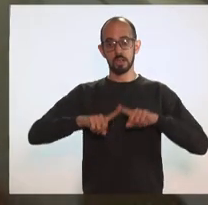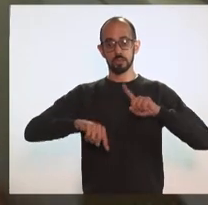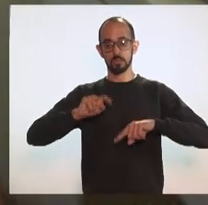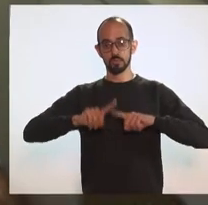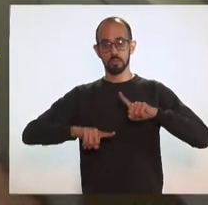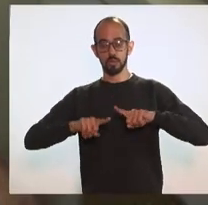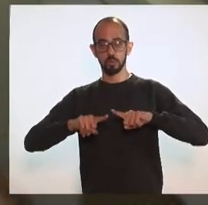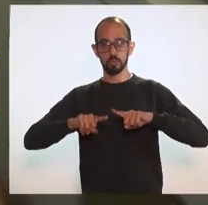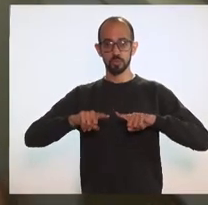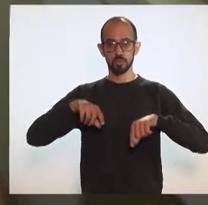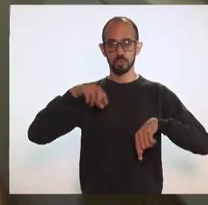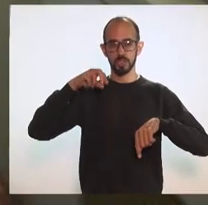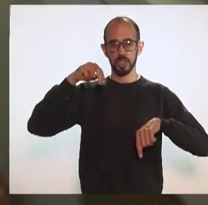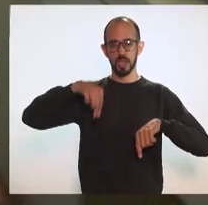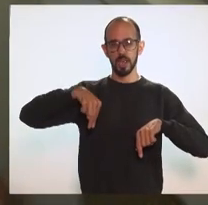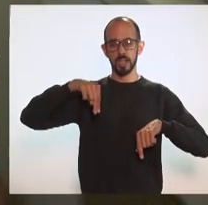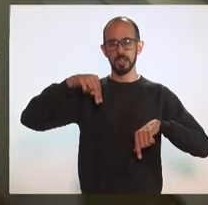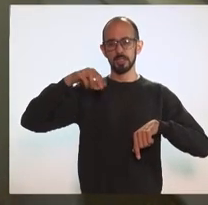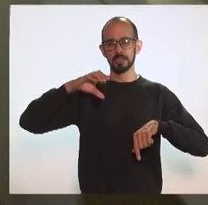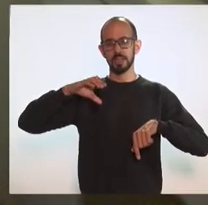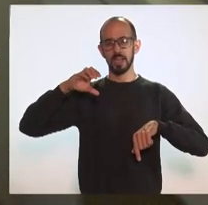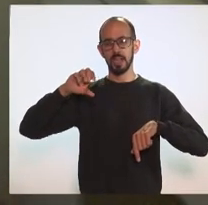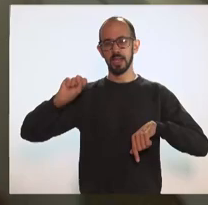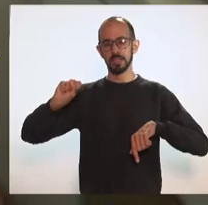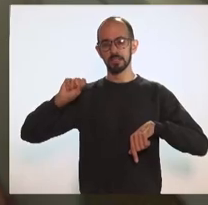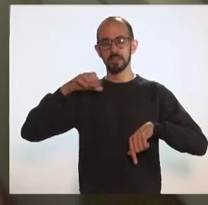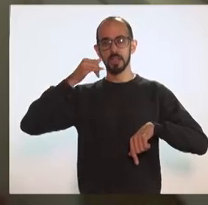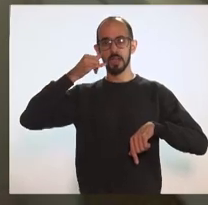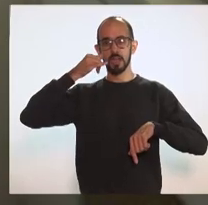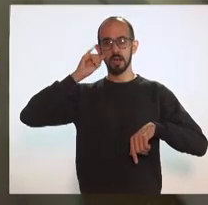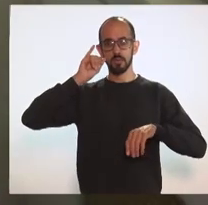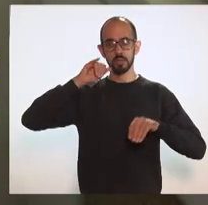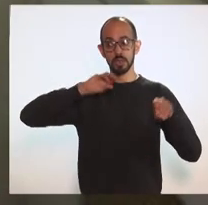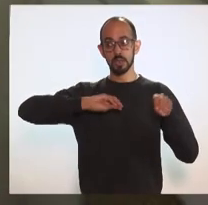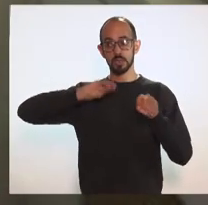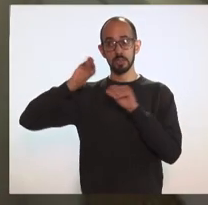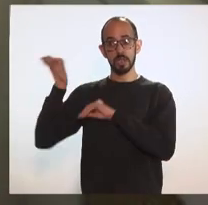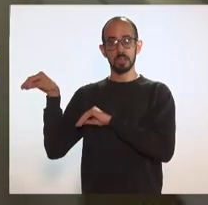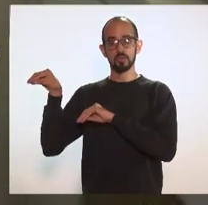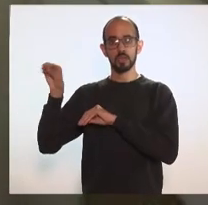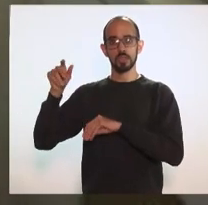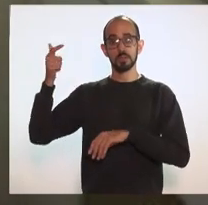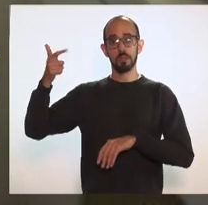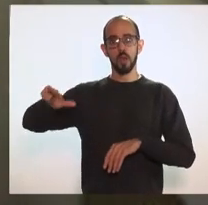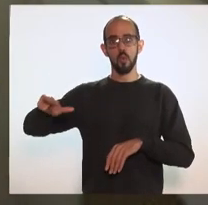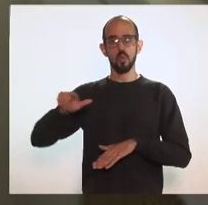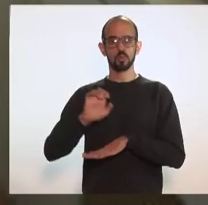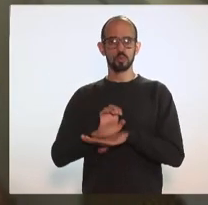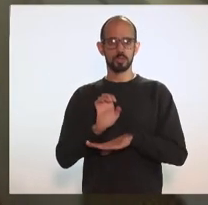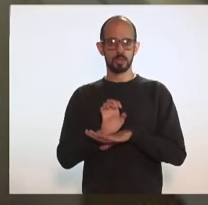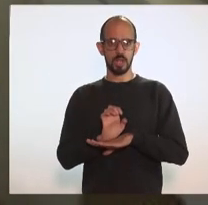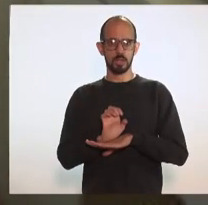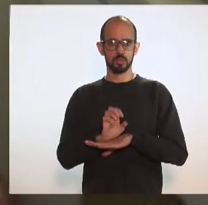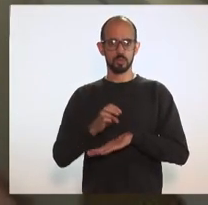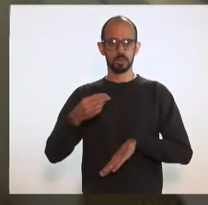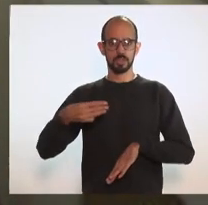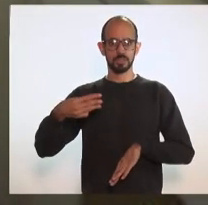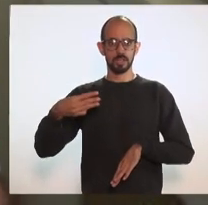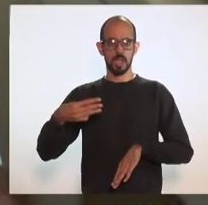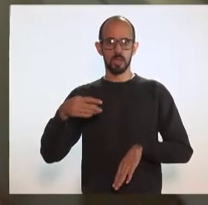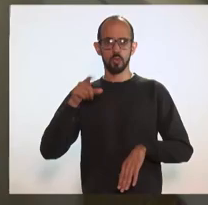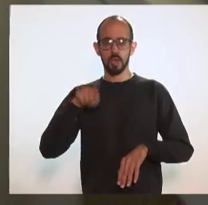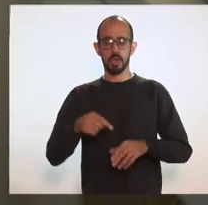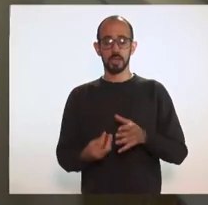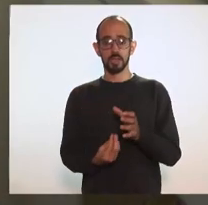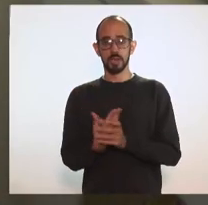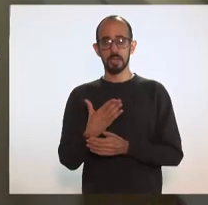o CS a transferência dessas Indústrias para outro estado 3 geração de